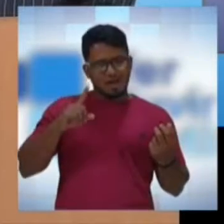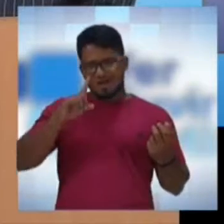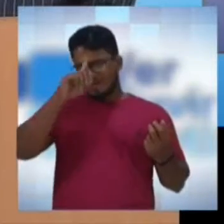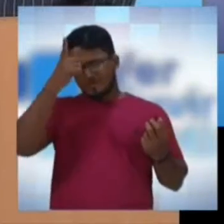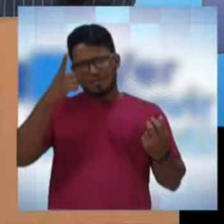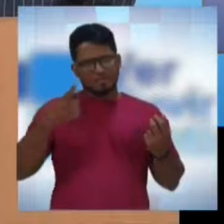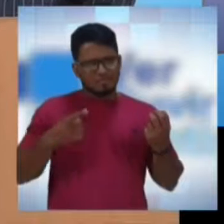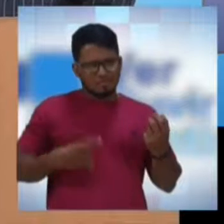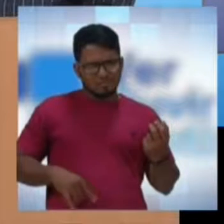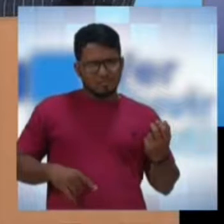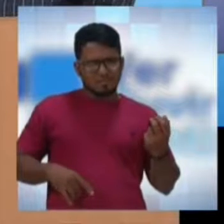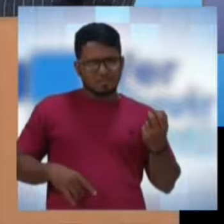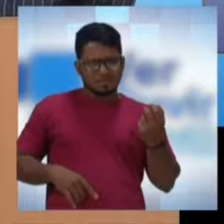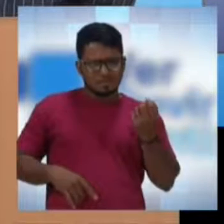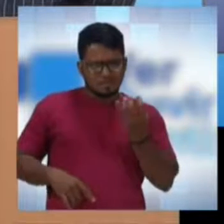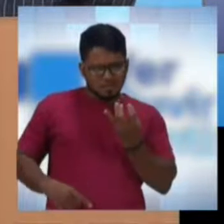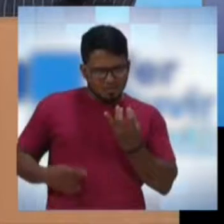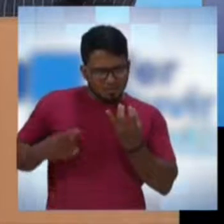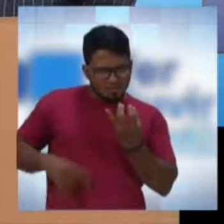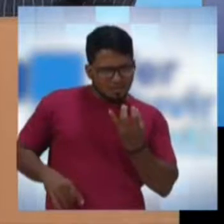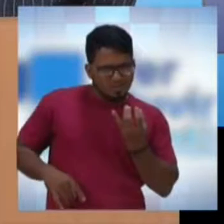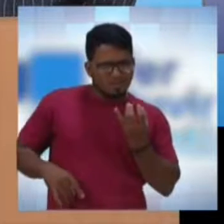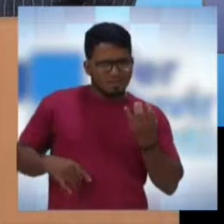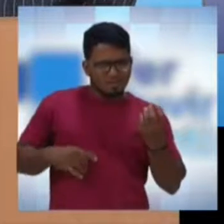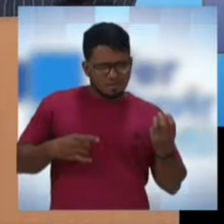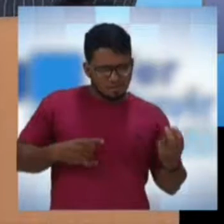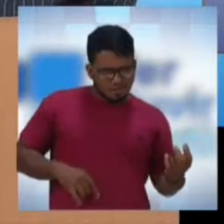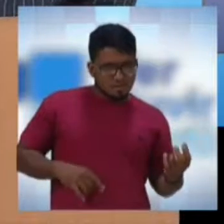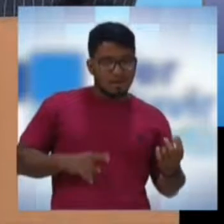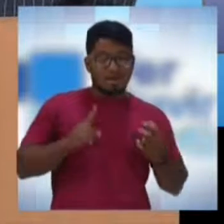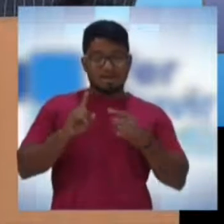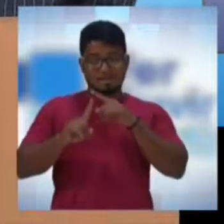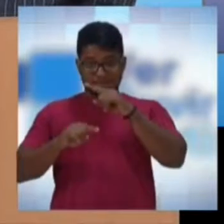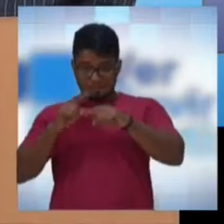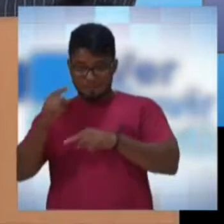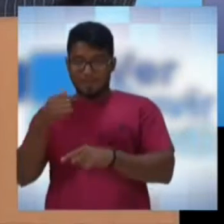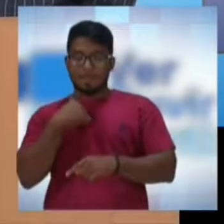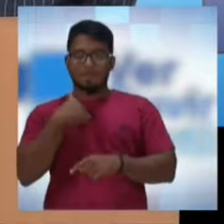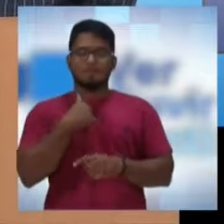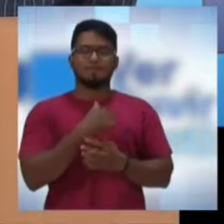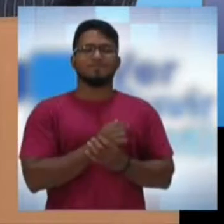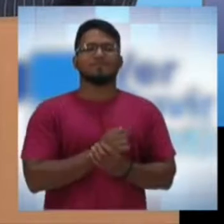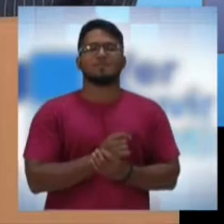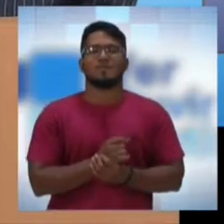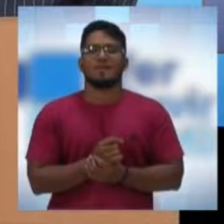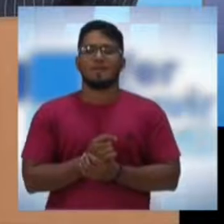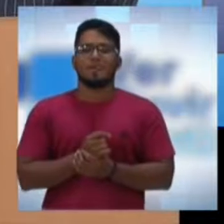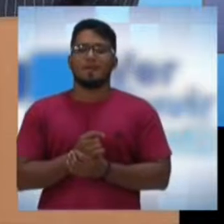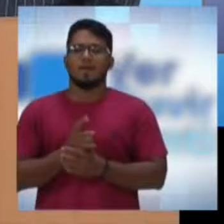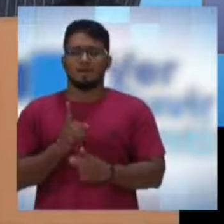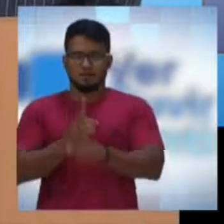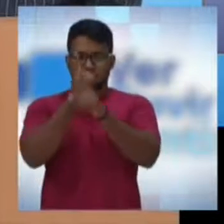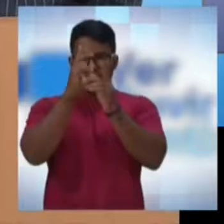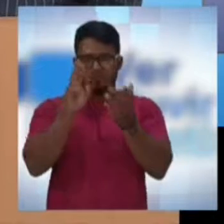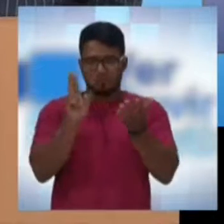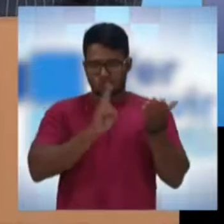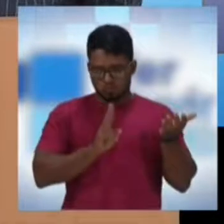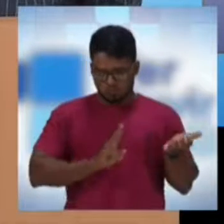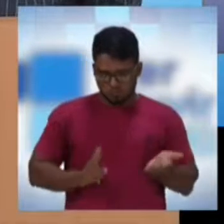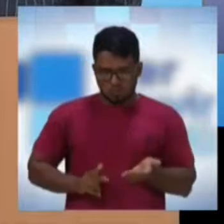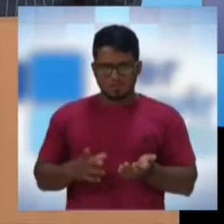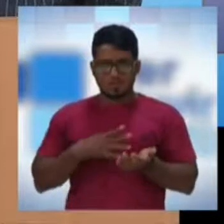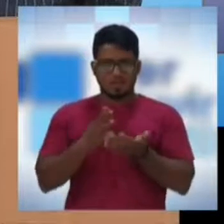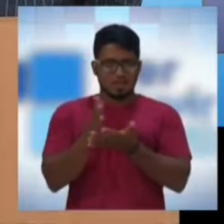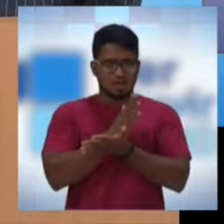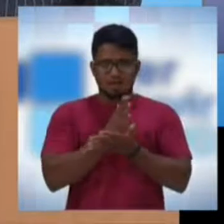eu ia tocando as músicas do jeito que ia dando certo. É tanto que depois eu fui só descobrir o nome dos acordes. E